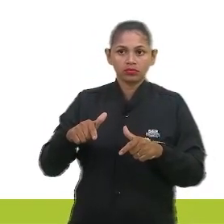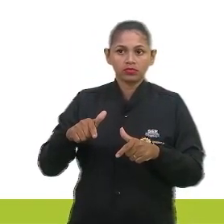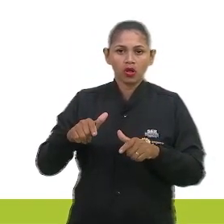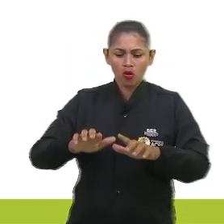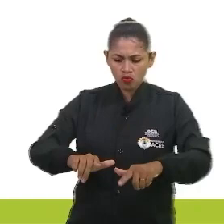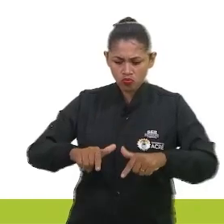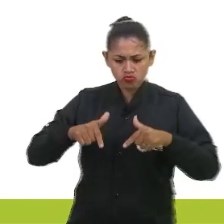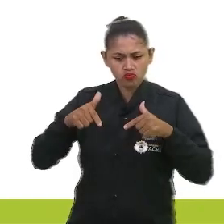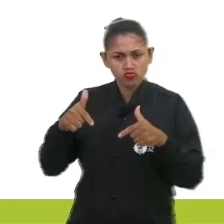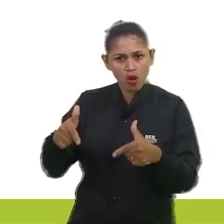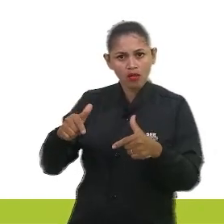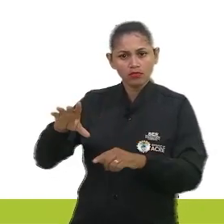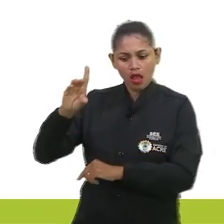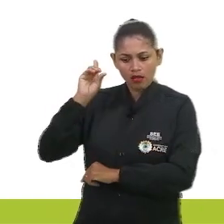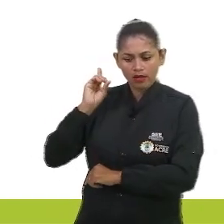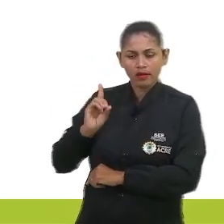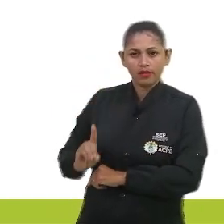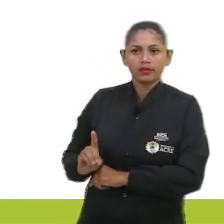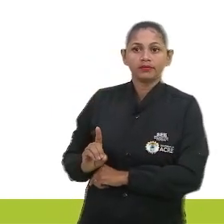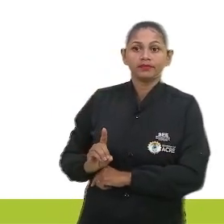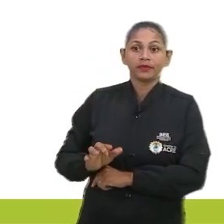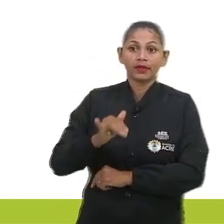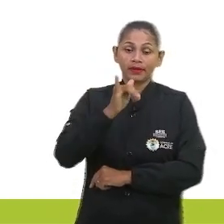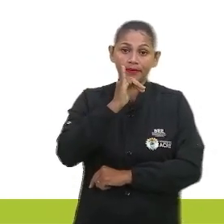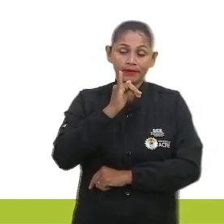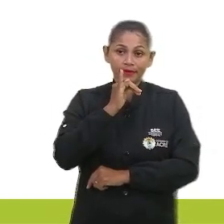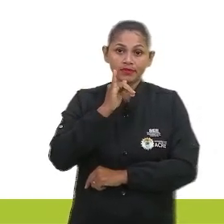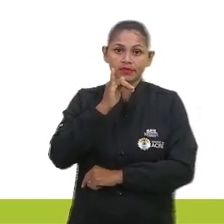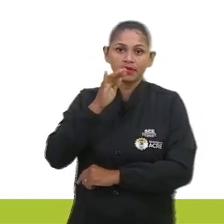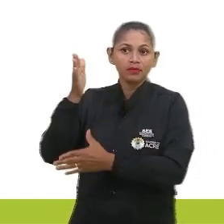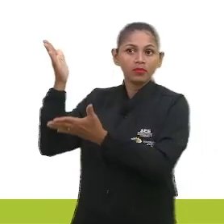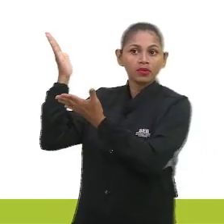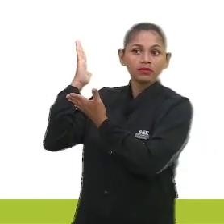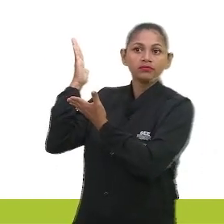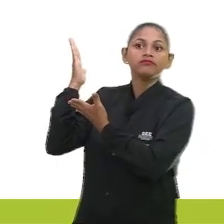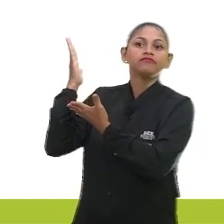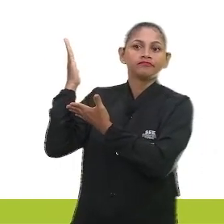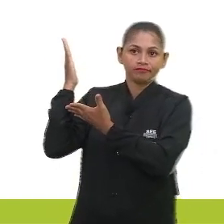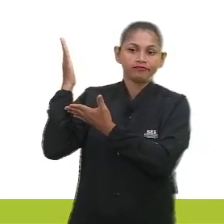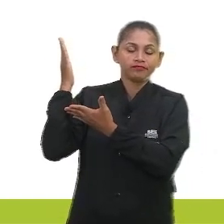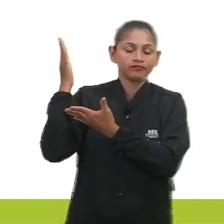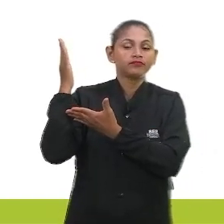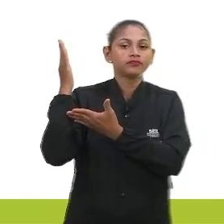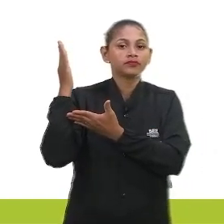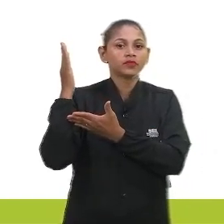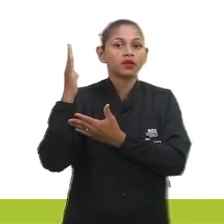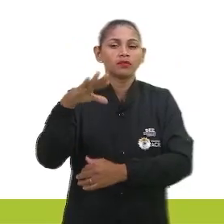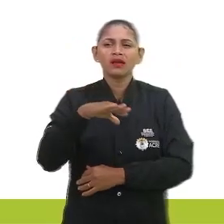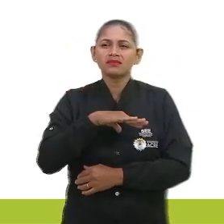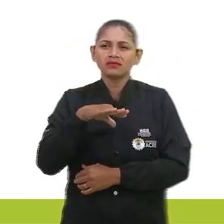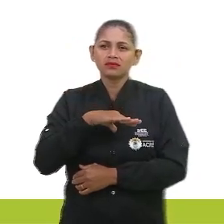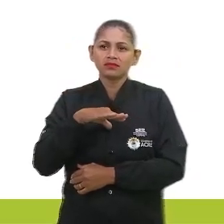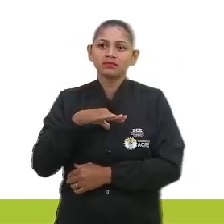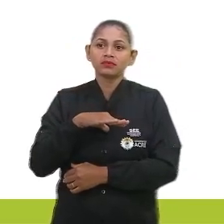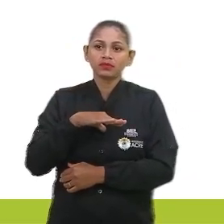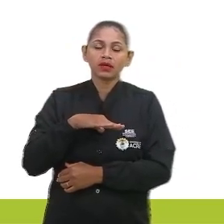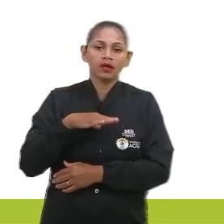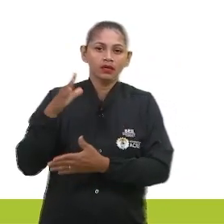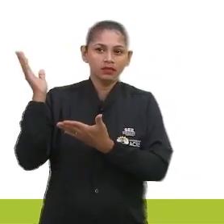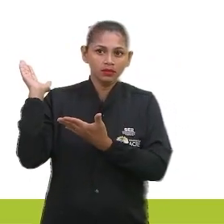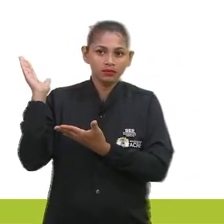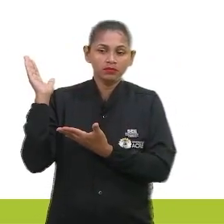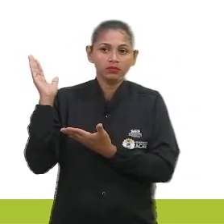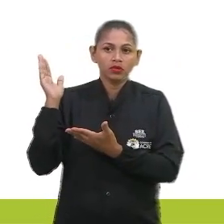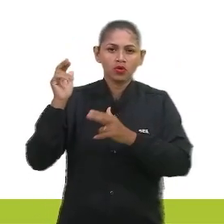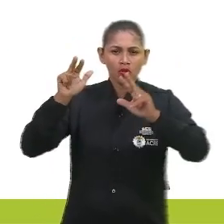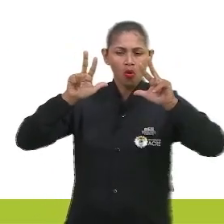Nós temos aí uma notícia de uma rádio comunitária beneficente numa cidade chamada São Sebastião. E temos também um